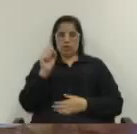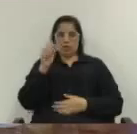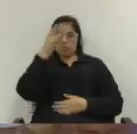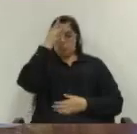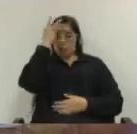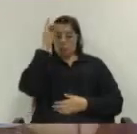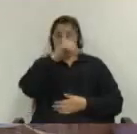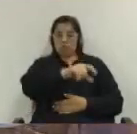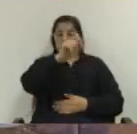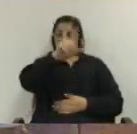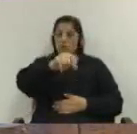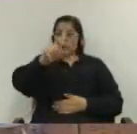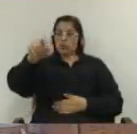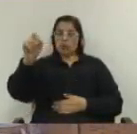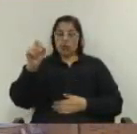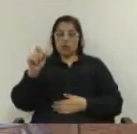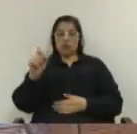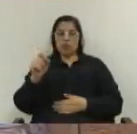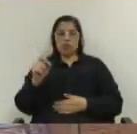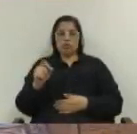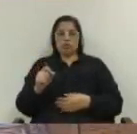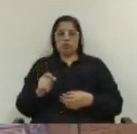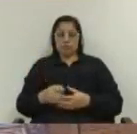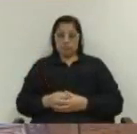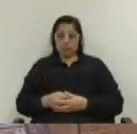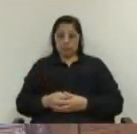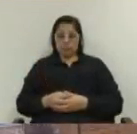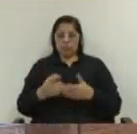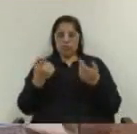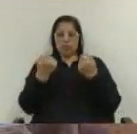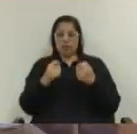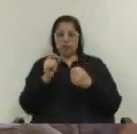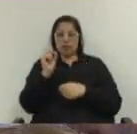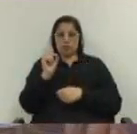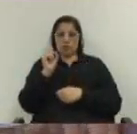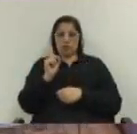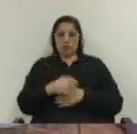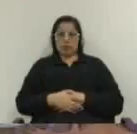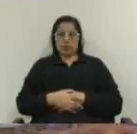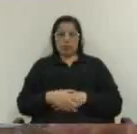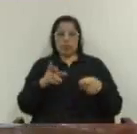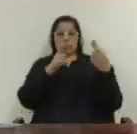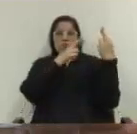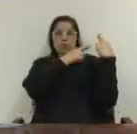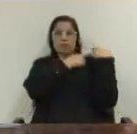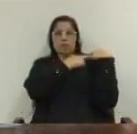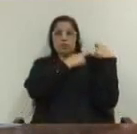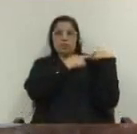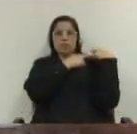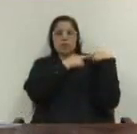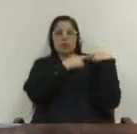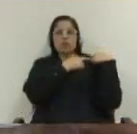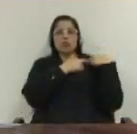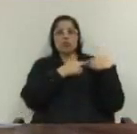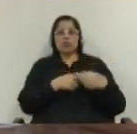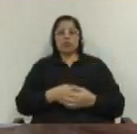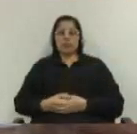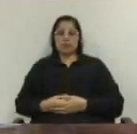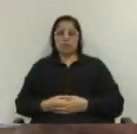dos cargos em comissão, os mesmos têm que possuir qualificação